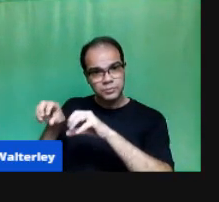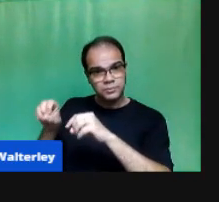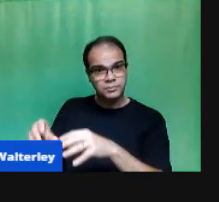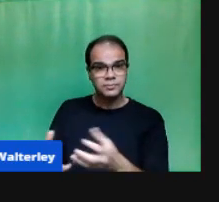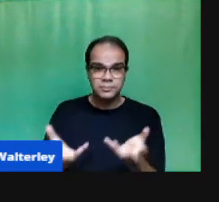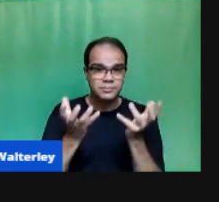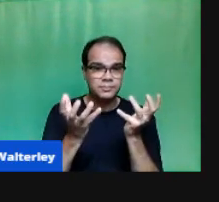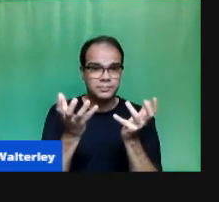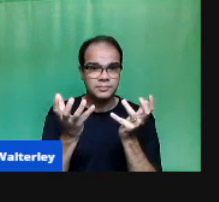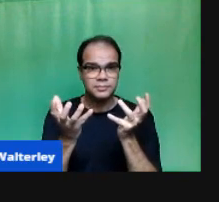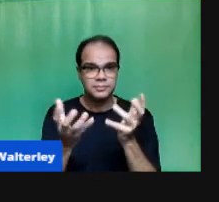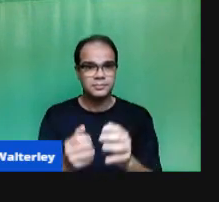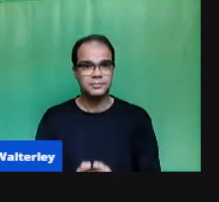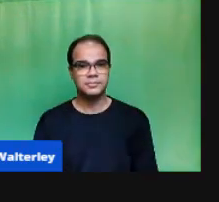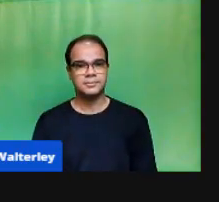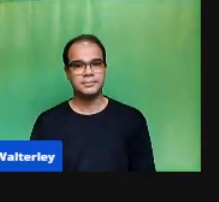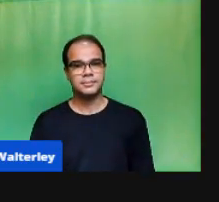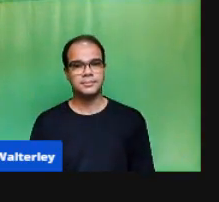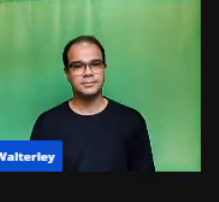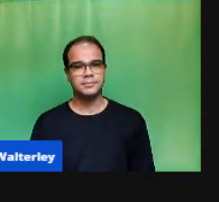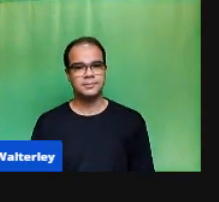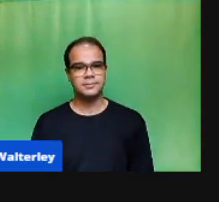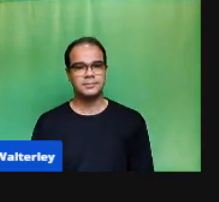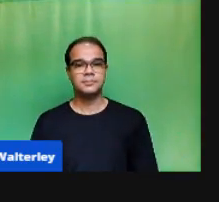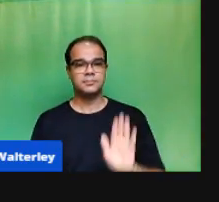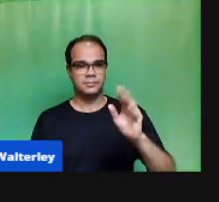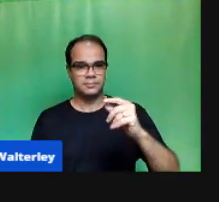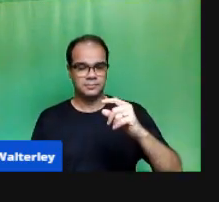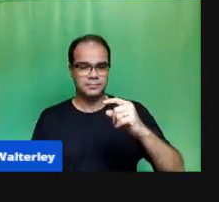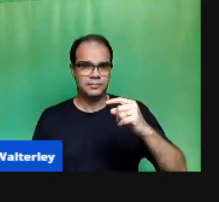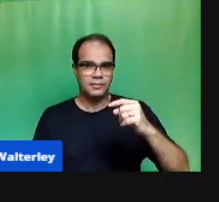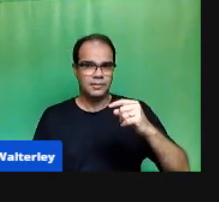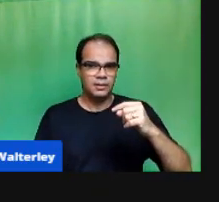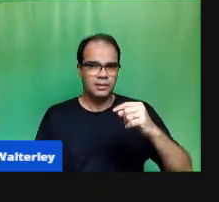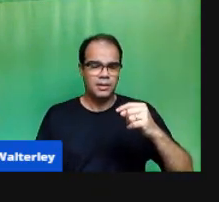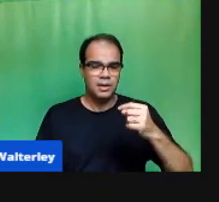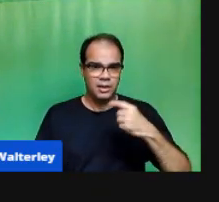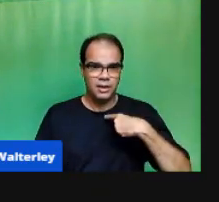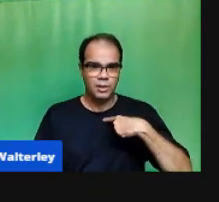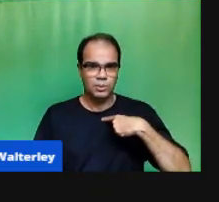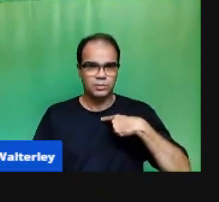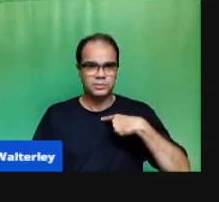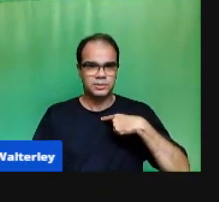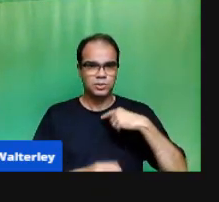que foi comprovada cientificamente, professora